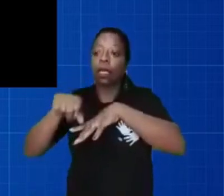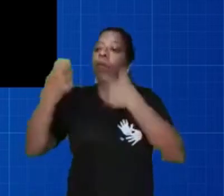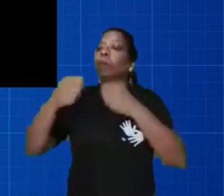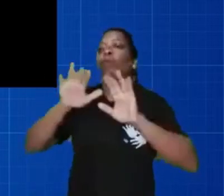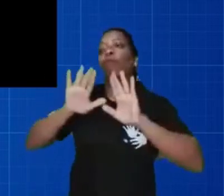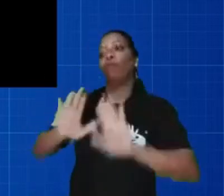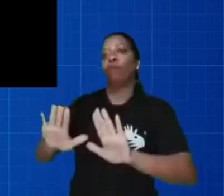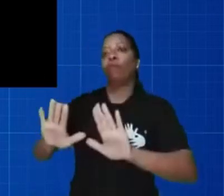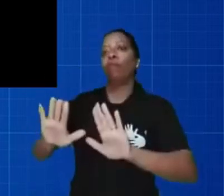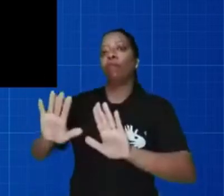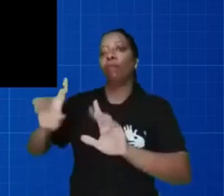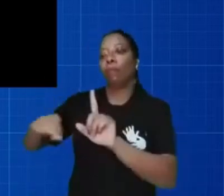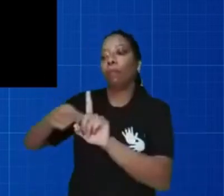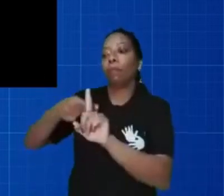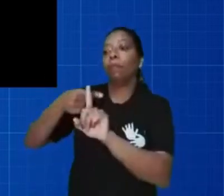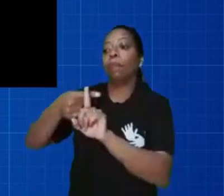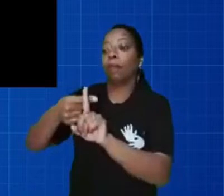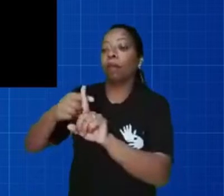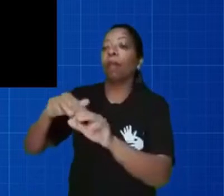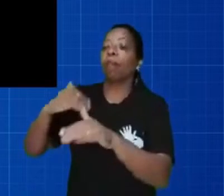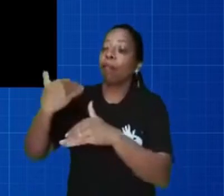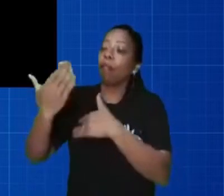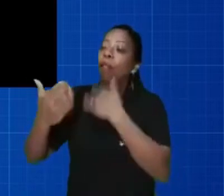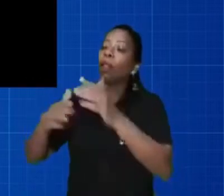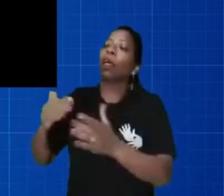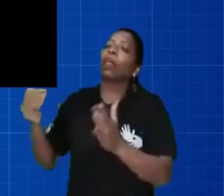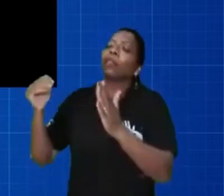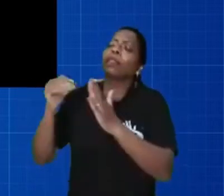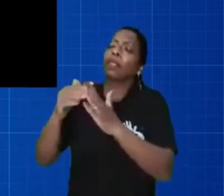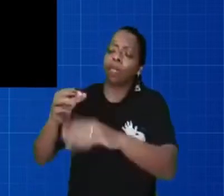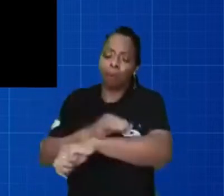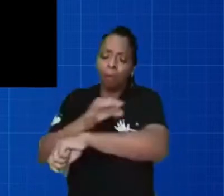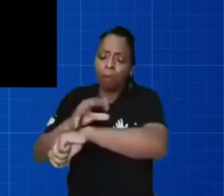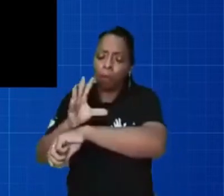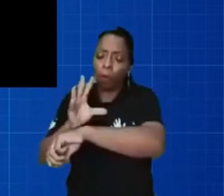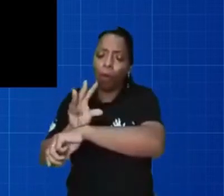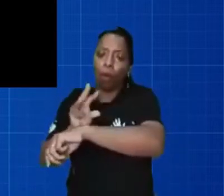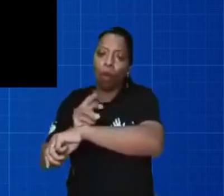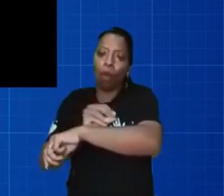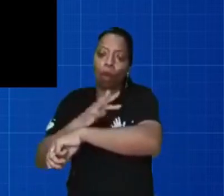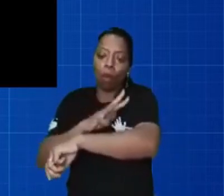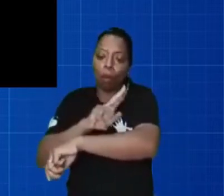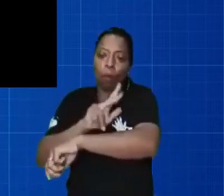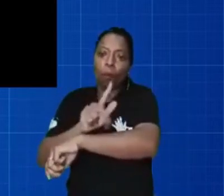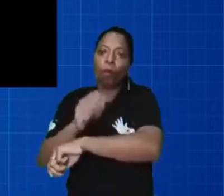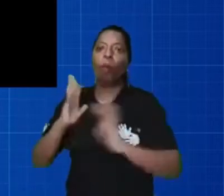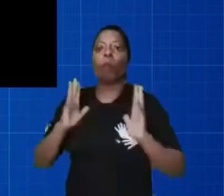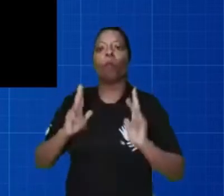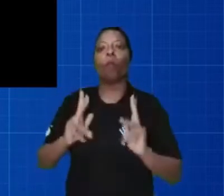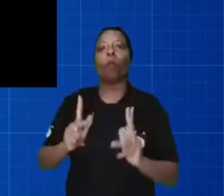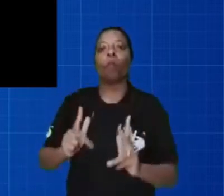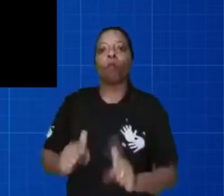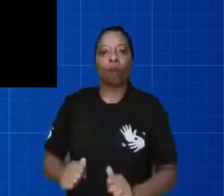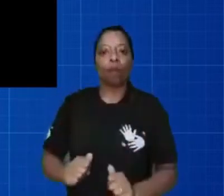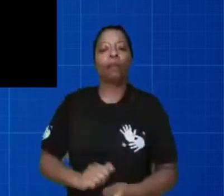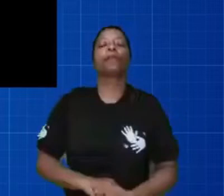as lesões cicatrizarem, né? Então, até o fechamento por completo daquela lesão. Então, geralmente, os estudos apontam